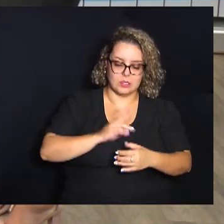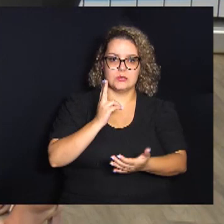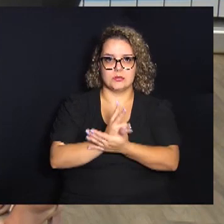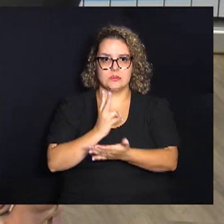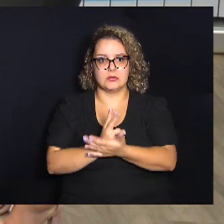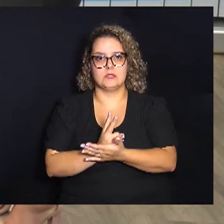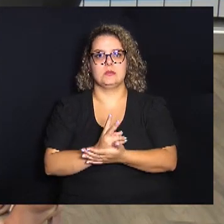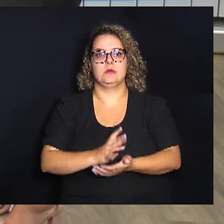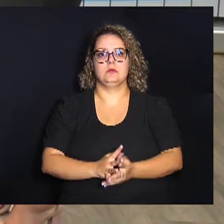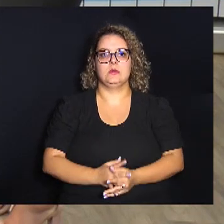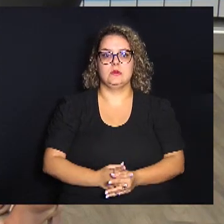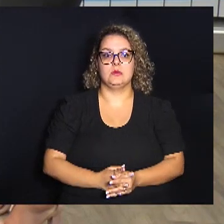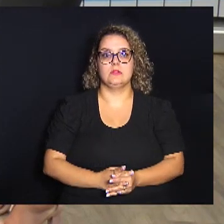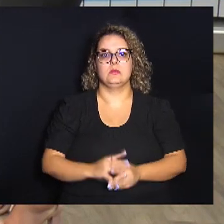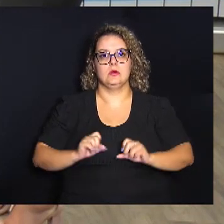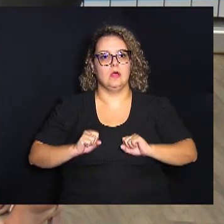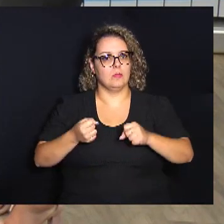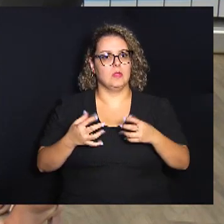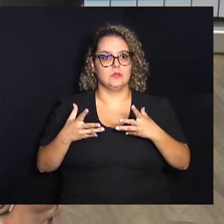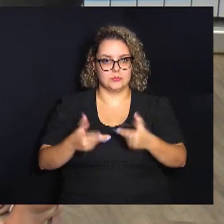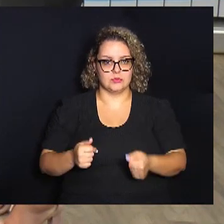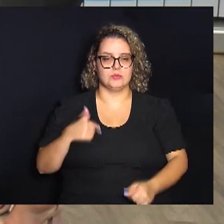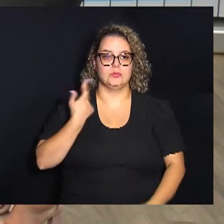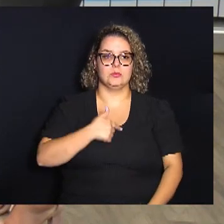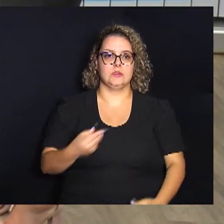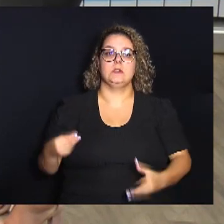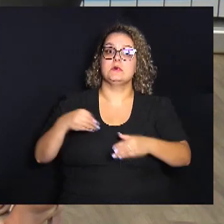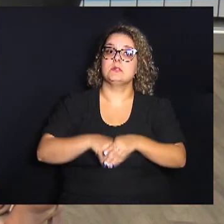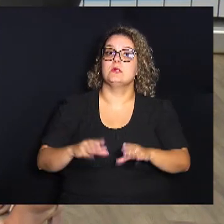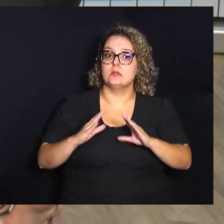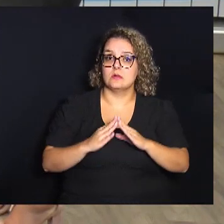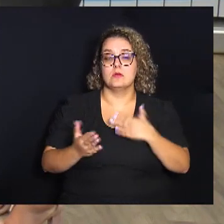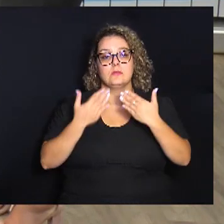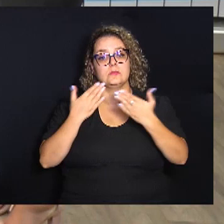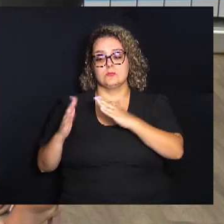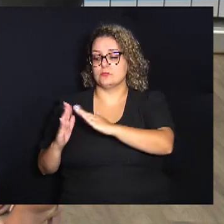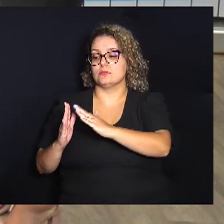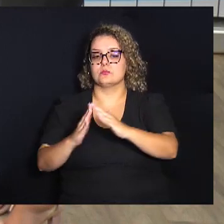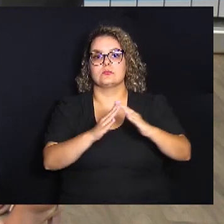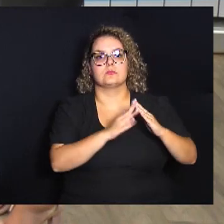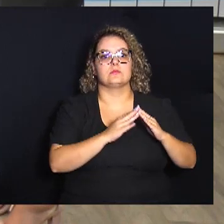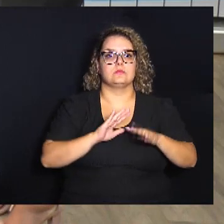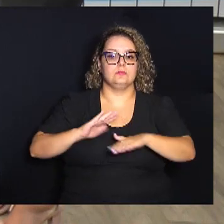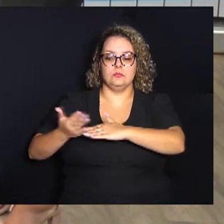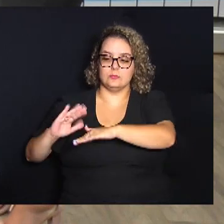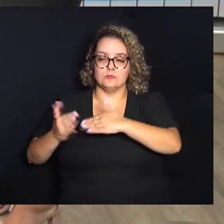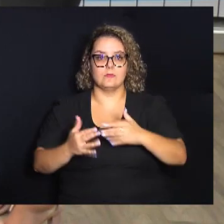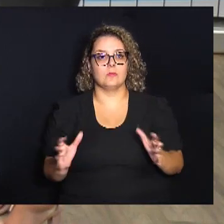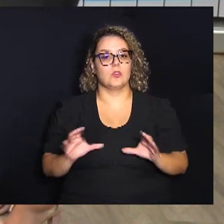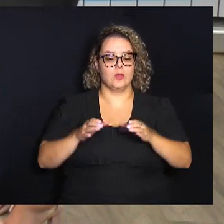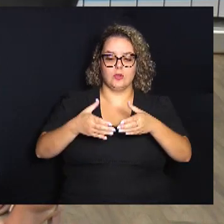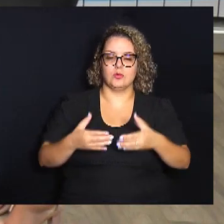ele tampado. É uma luta de todos nós, dentro das residências, conversar com o vizinho no seu bairro, grupo de